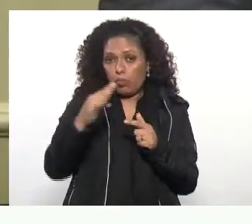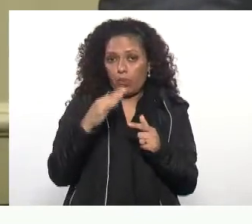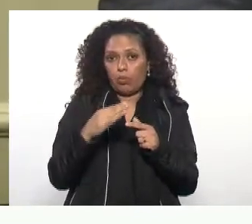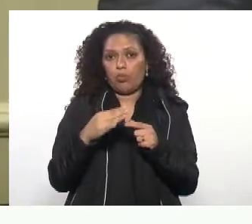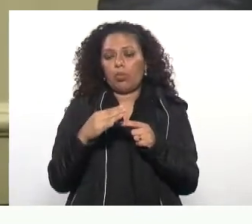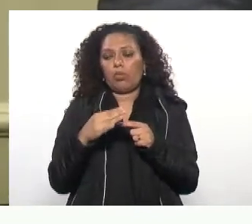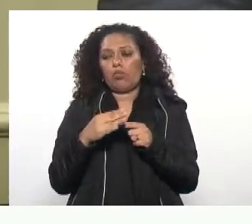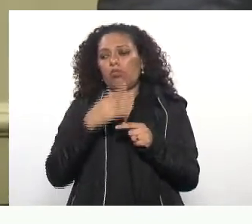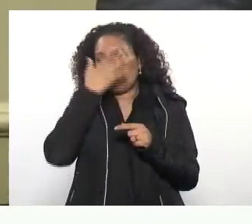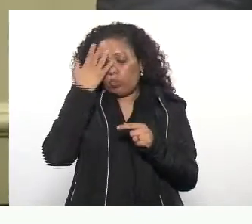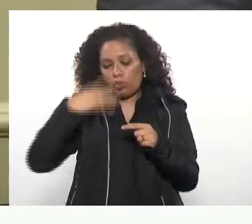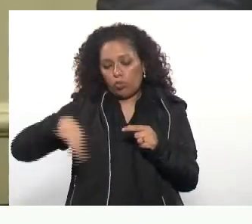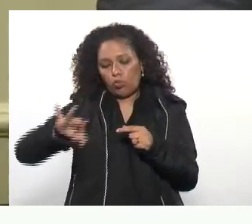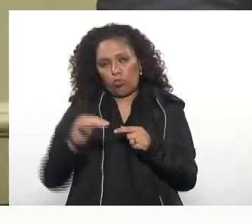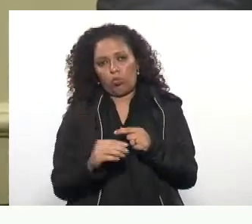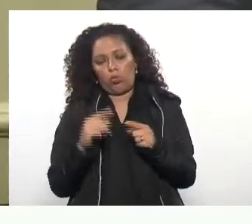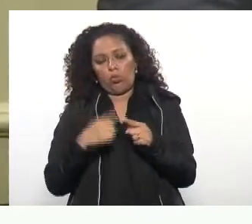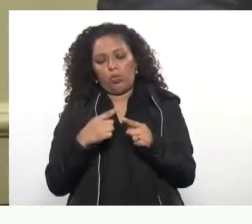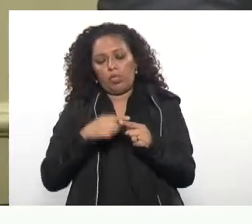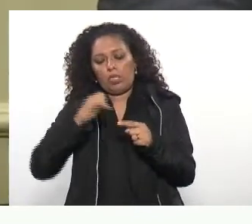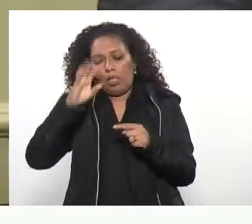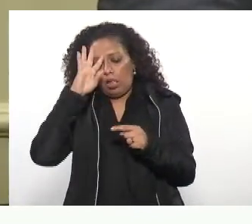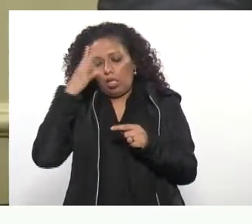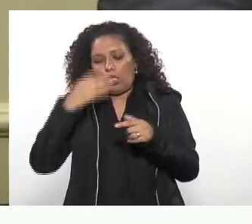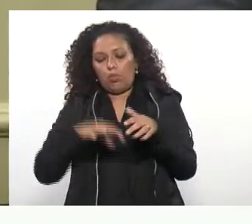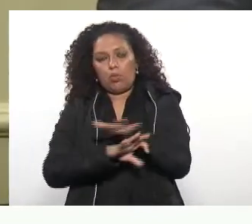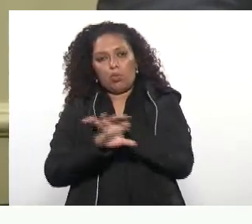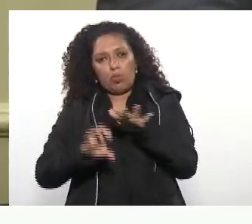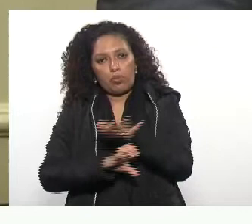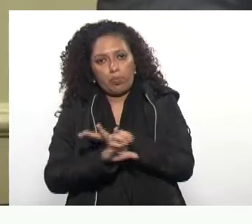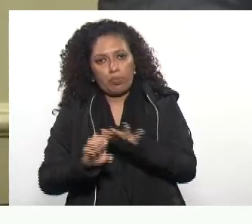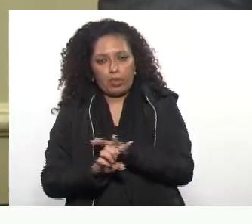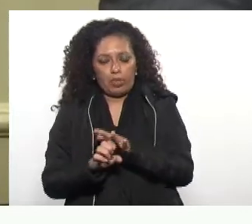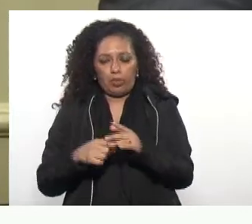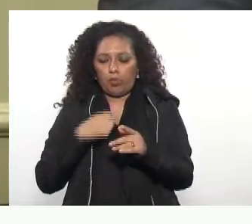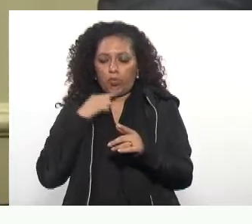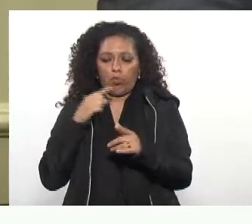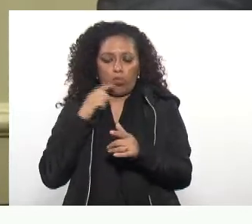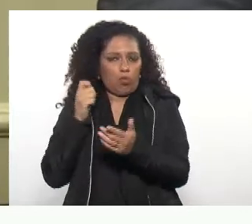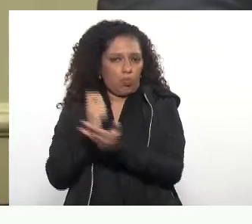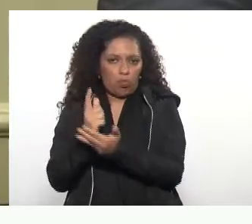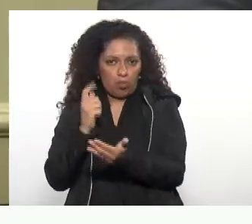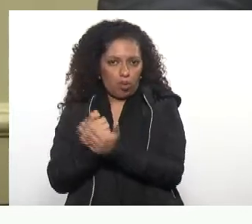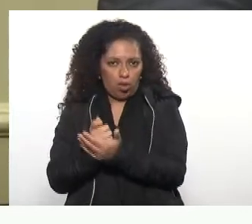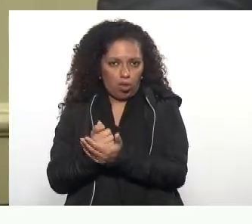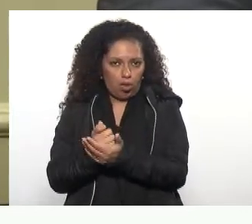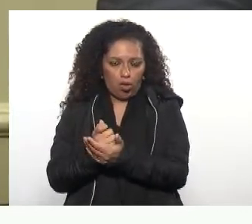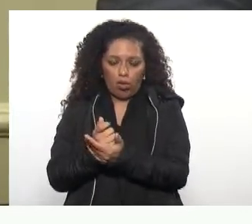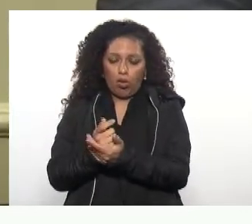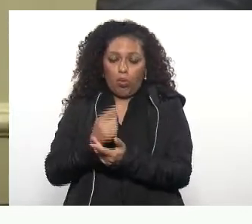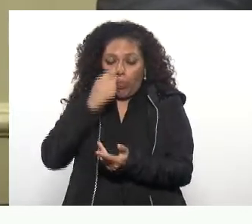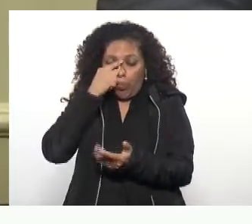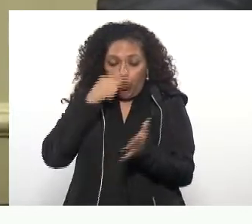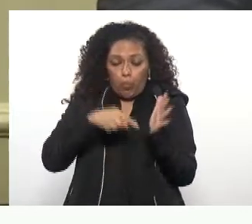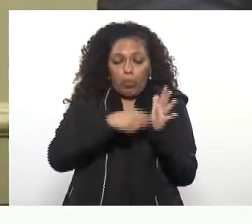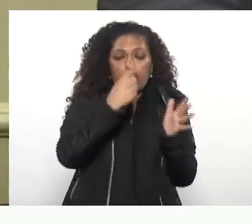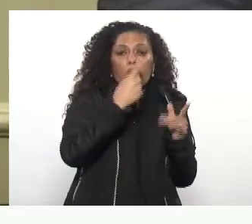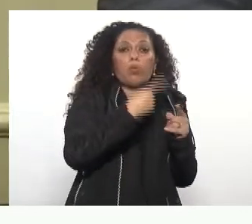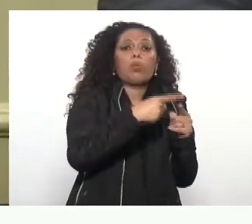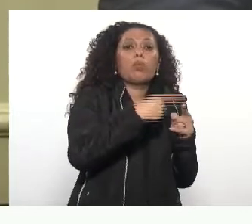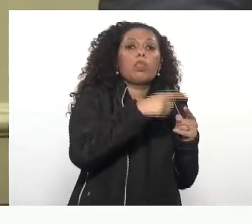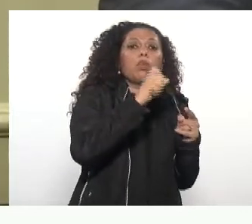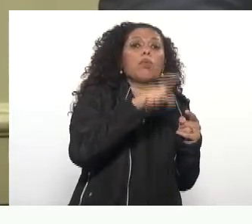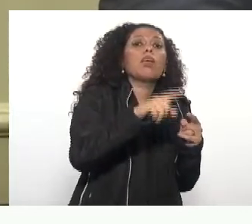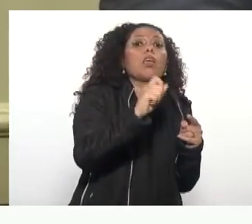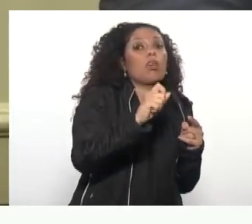para os usuários, porque se a empresa não tem condição operacional, o primeiro impactado é quem está na ponta, é o